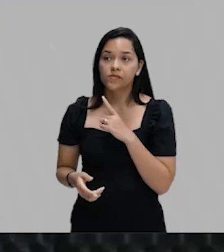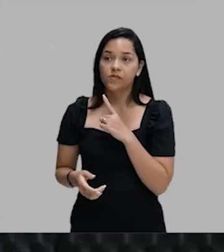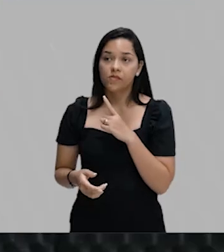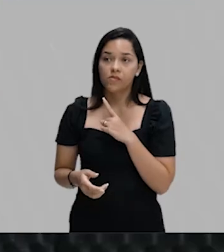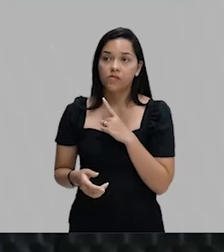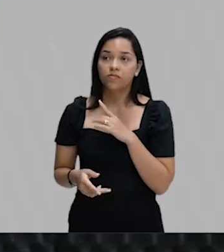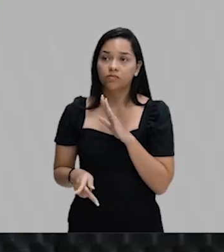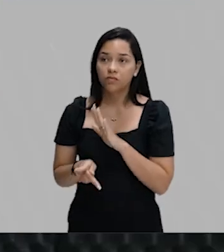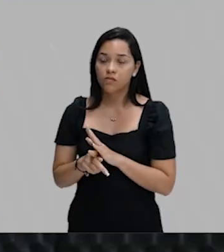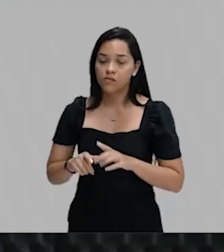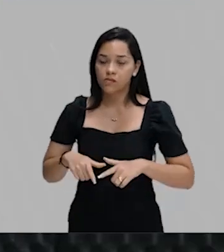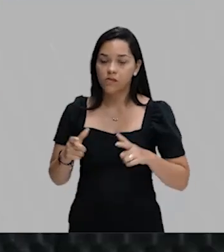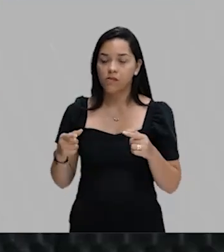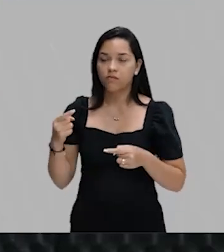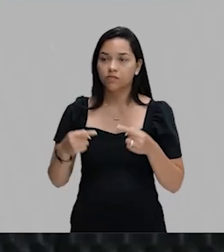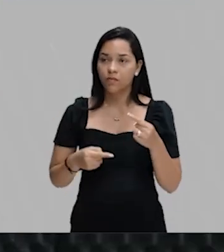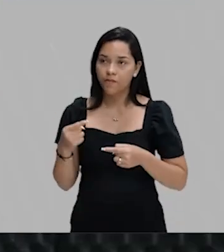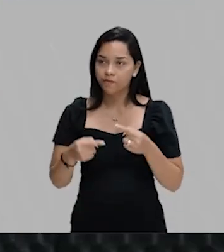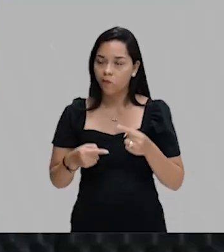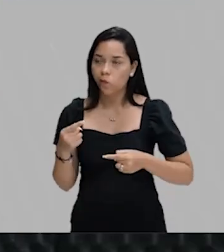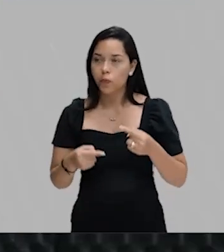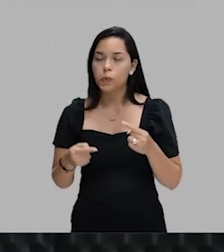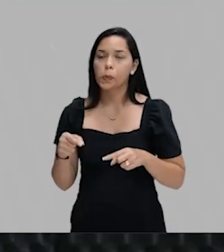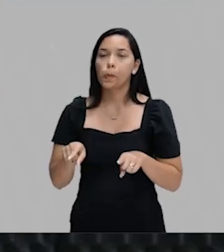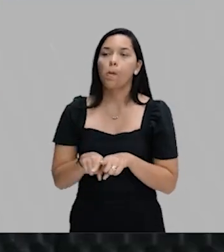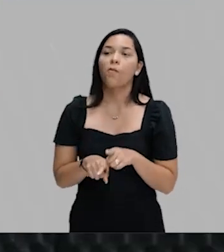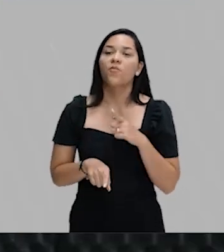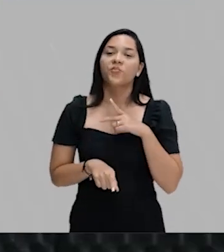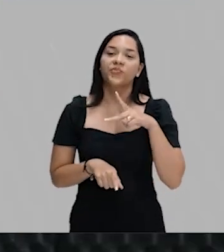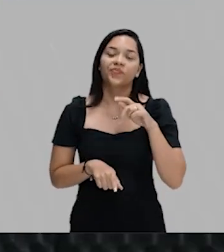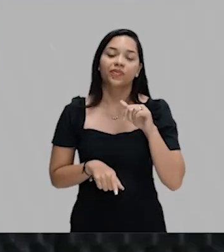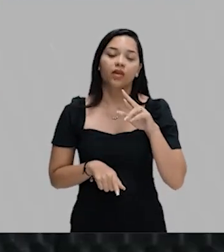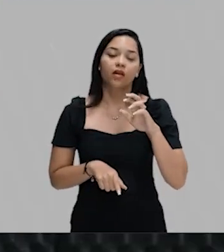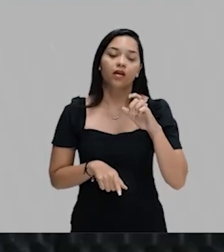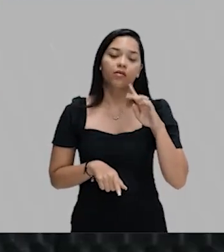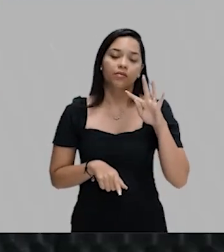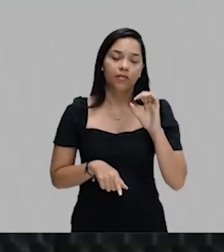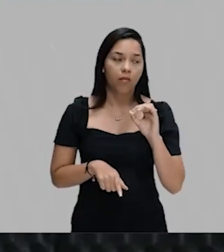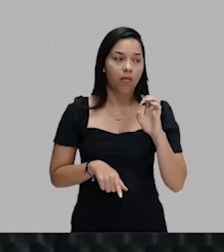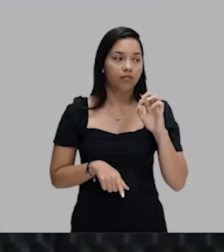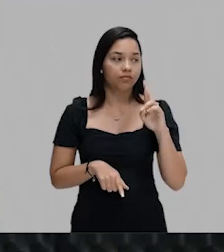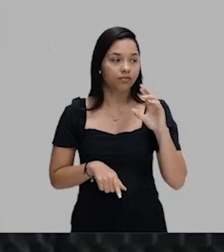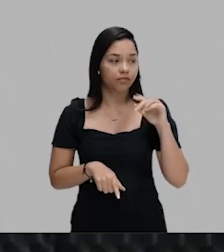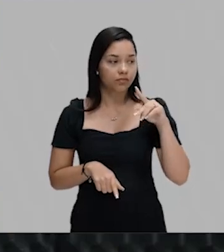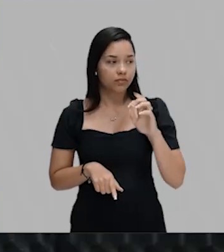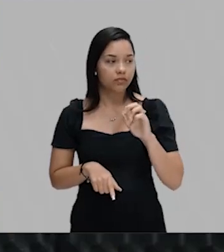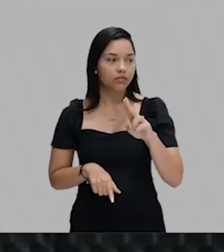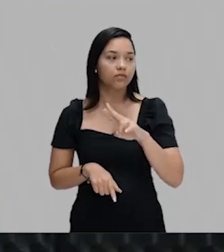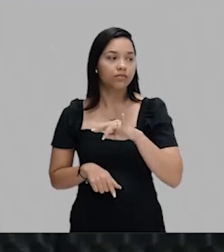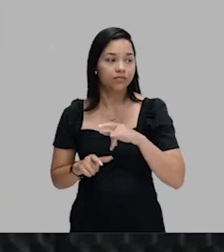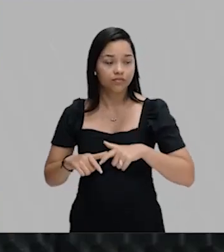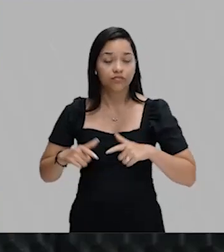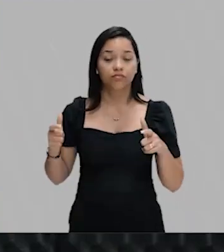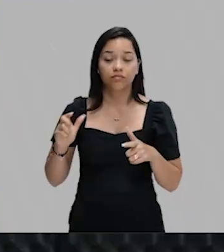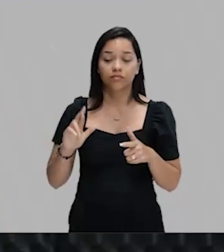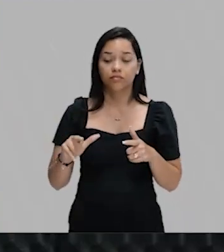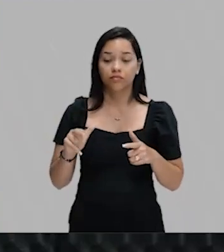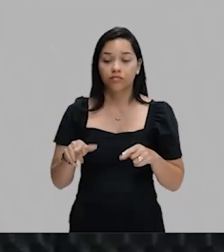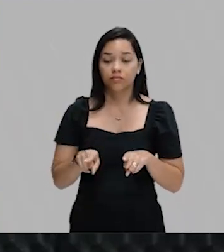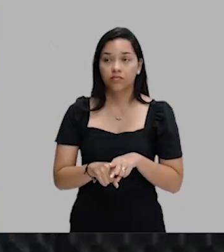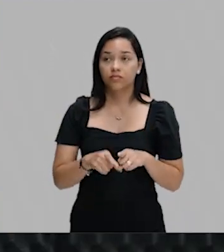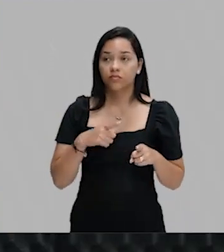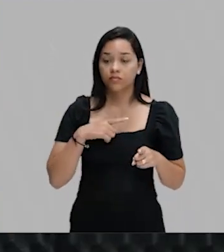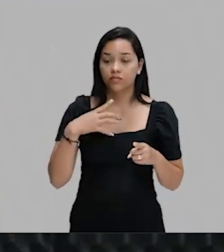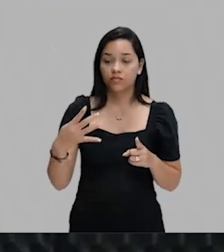uma maior integração política. A União Europeia, por exemplo, tem um parlamento europeu, tá certo? Então as integrações elas vão se diferenciar. Vão existir